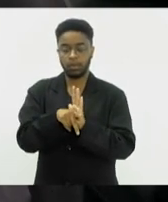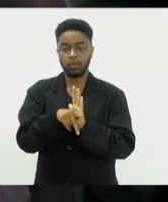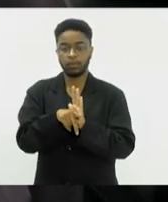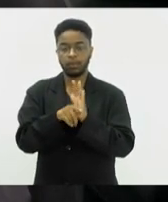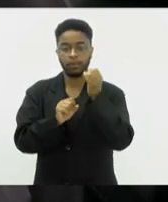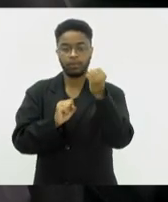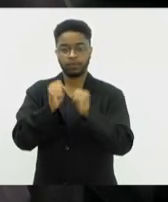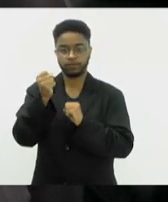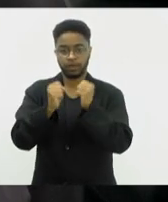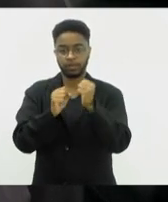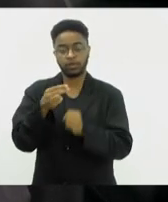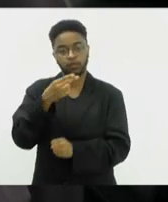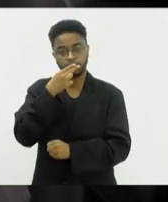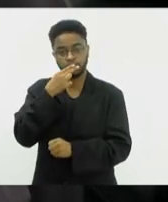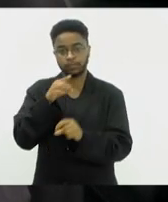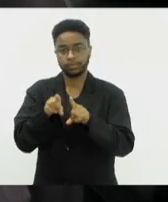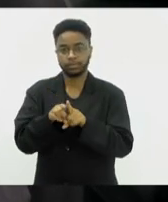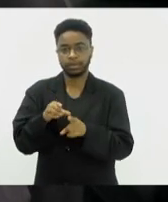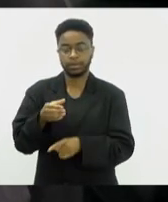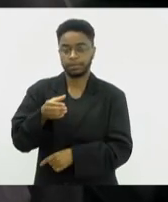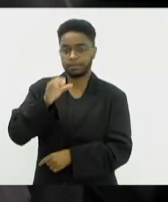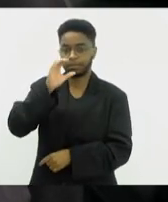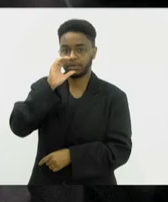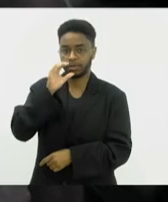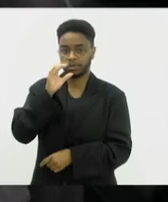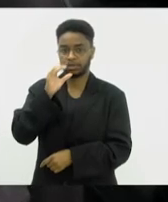e bebidas,